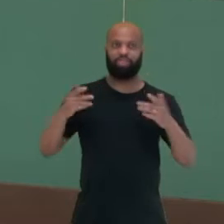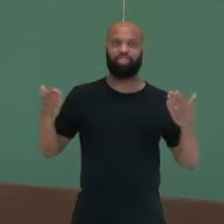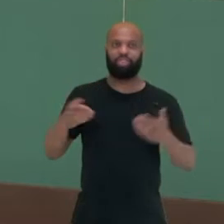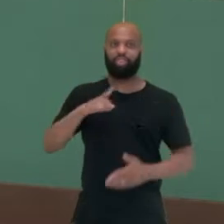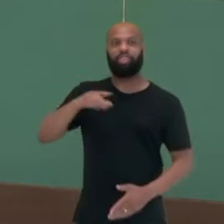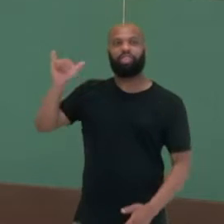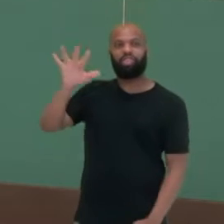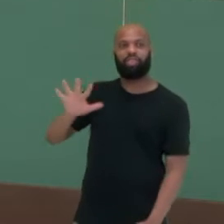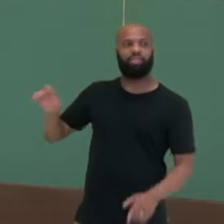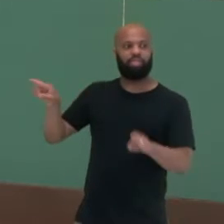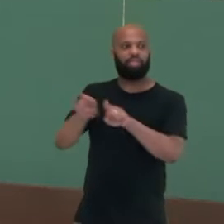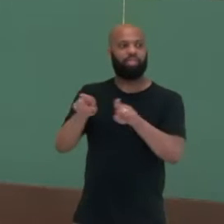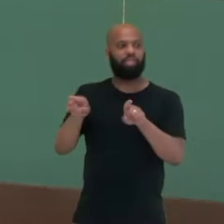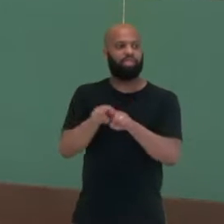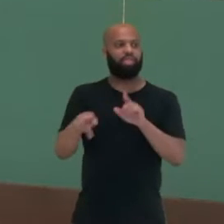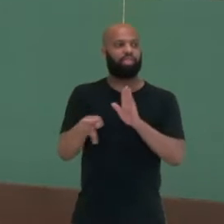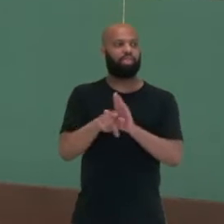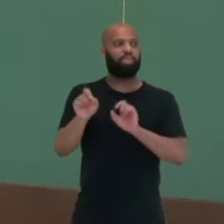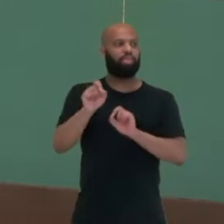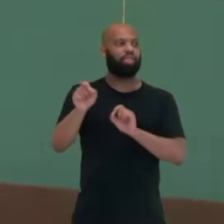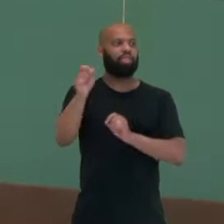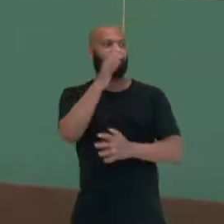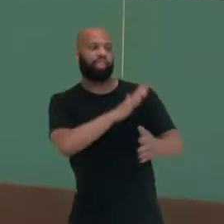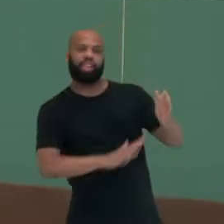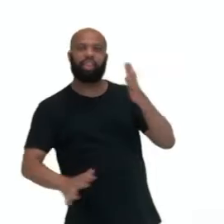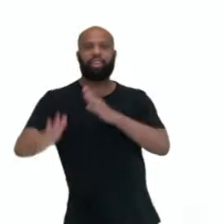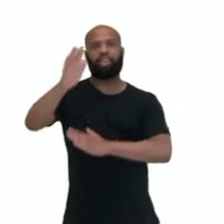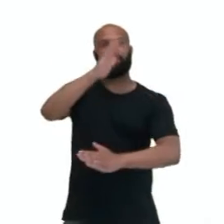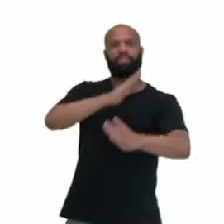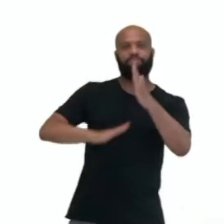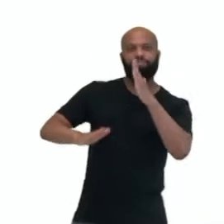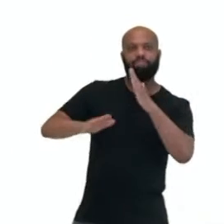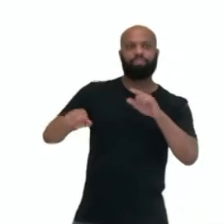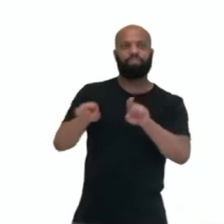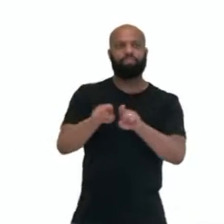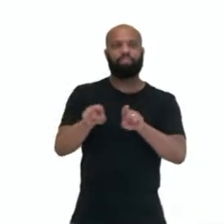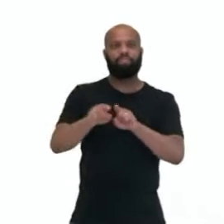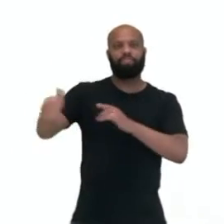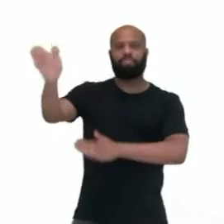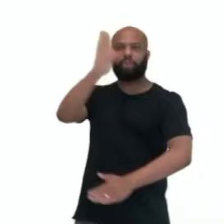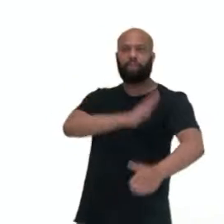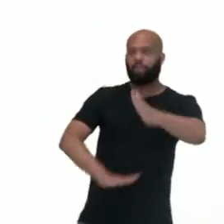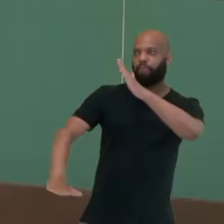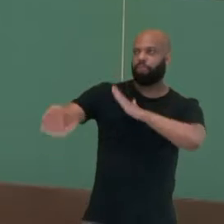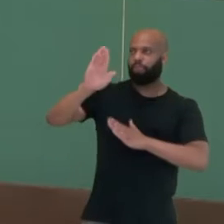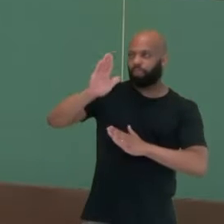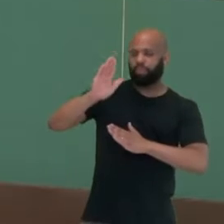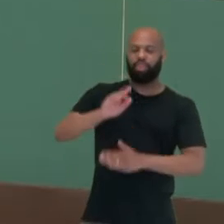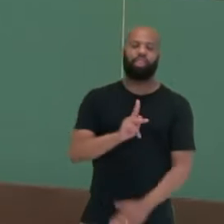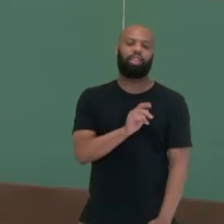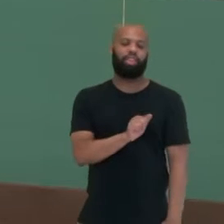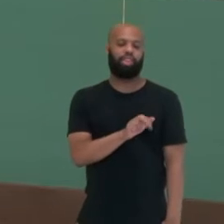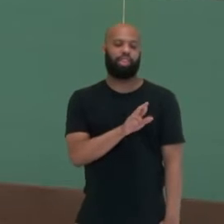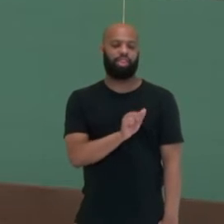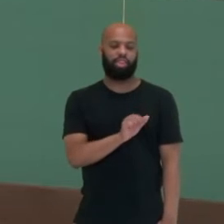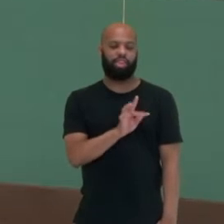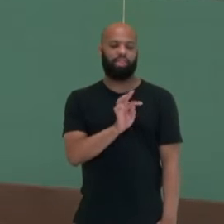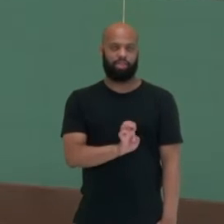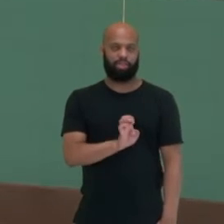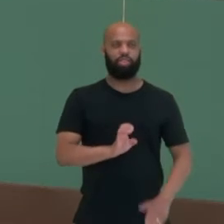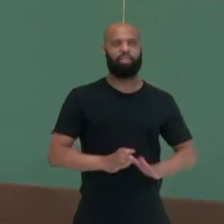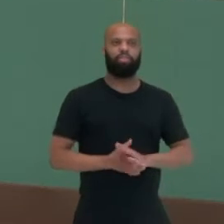uma imagem, né, de um lutador de Karatê ali realizando o movimento característico da